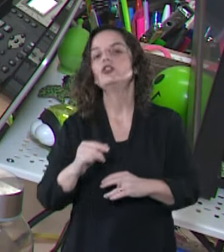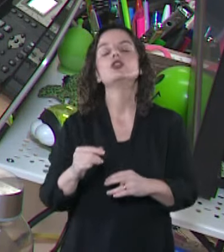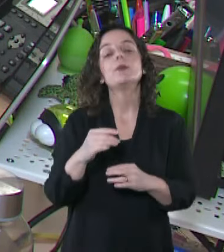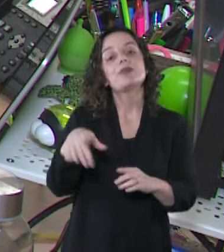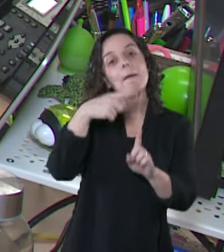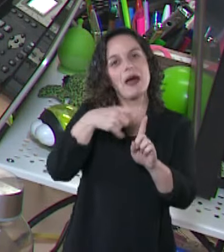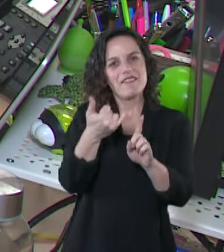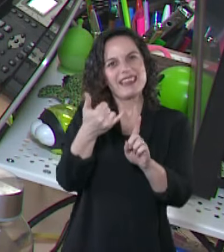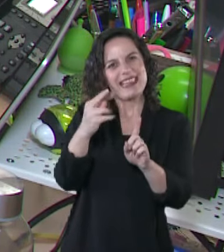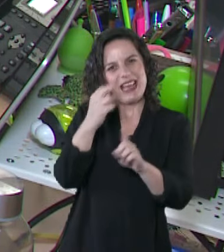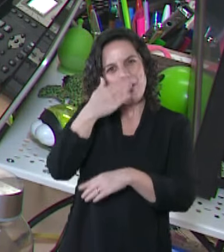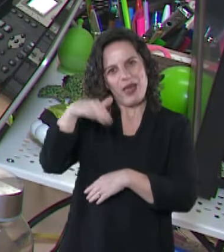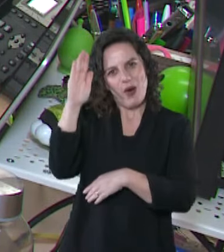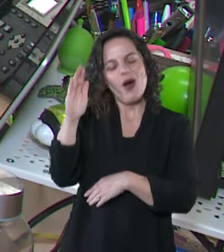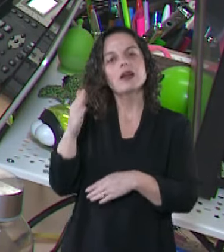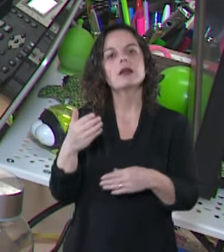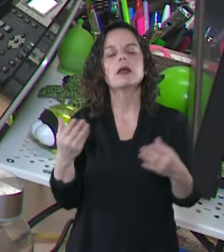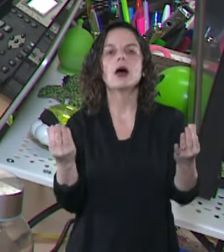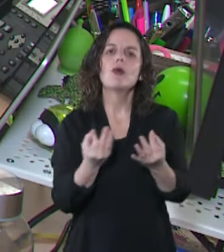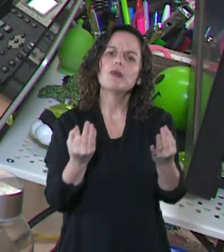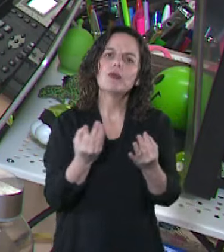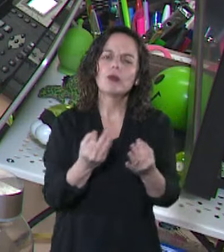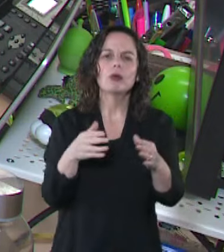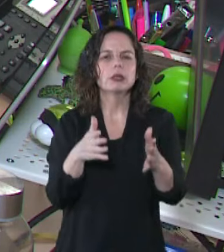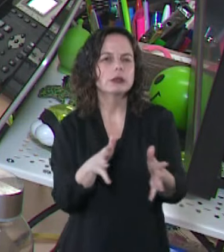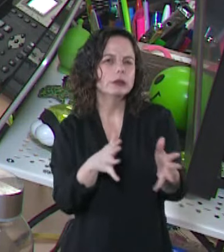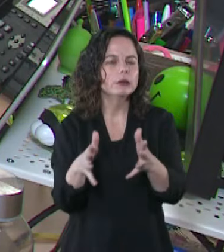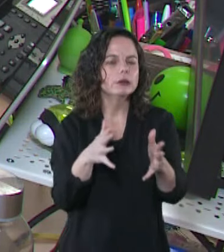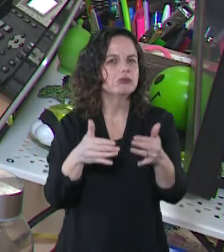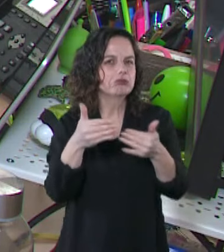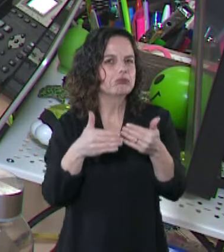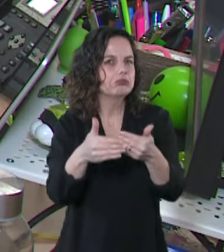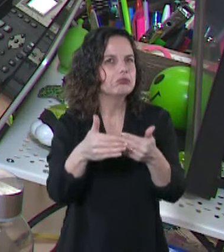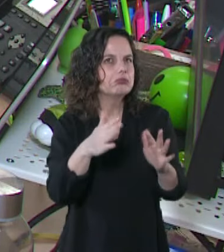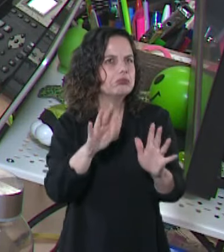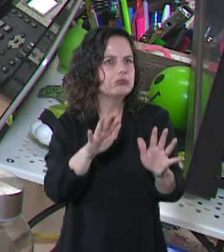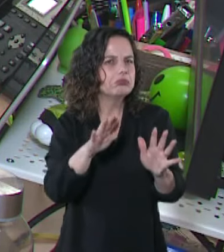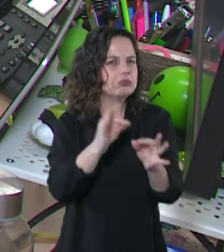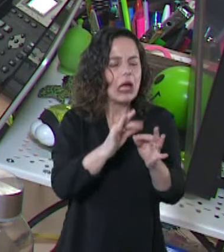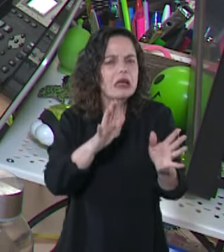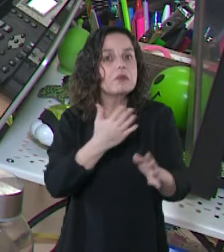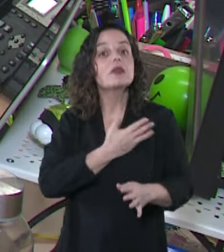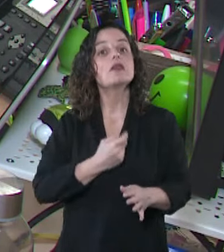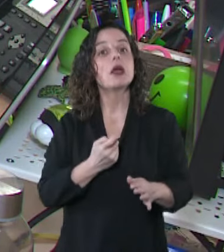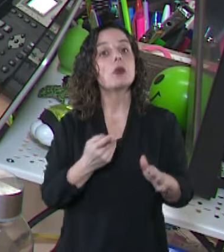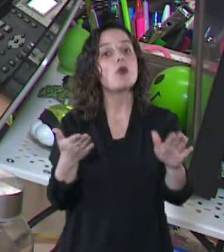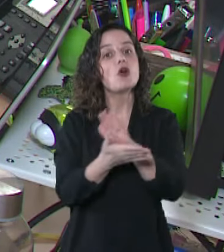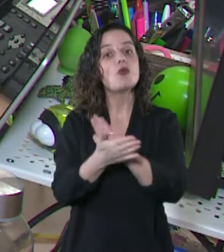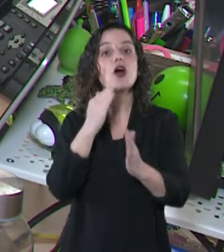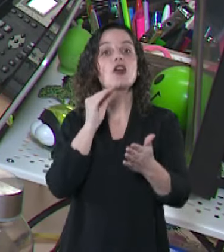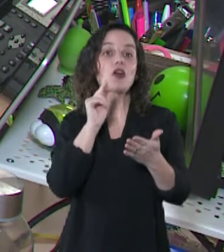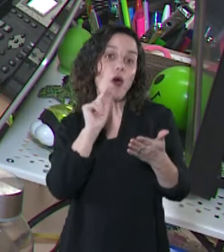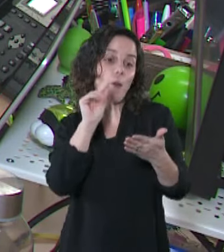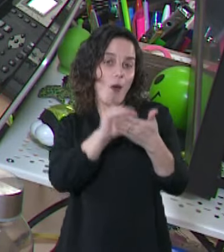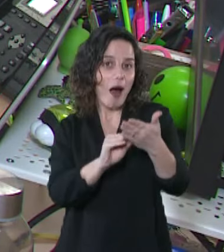23, isto foi, creio que setembro, por aí, em dezembro saíram as colocações e lá estávamos nós